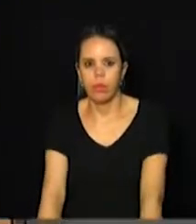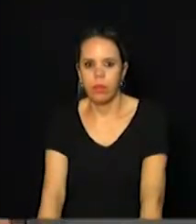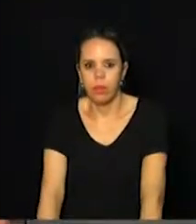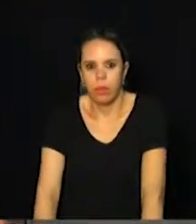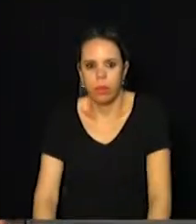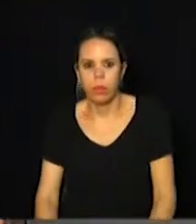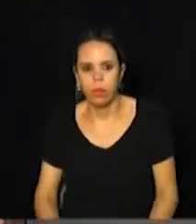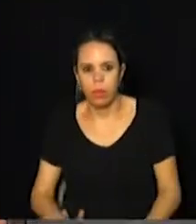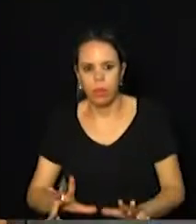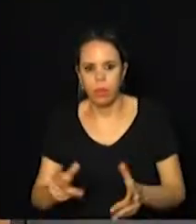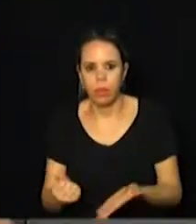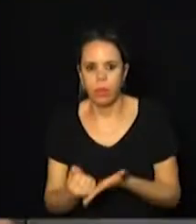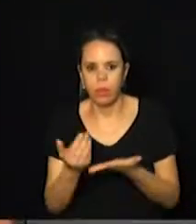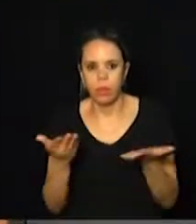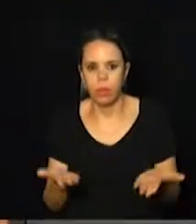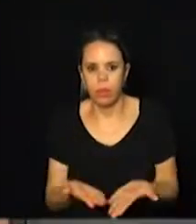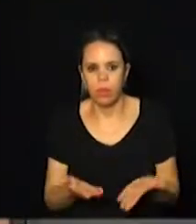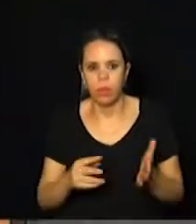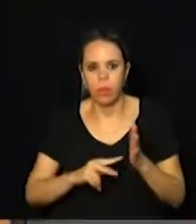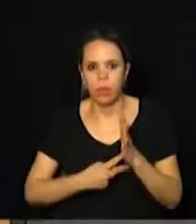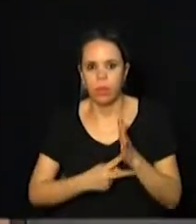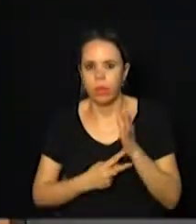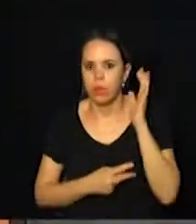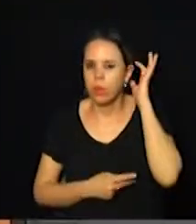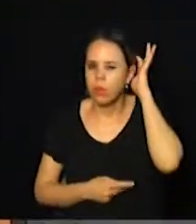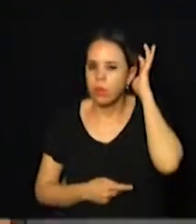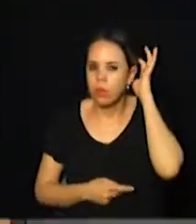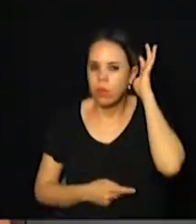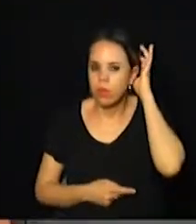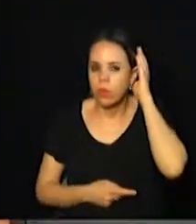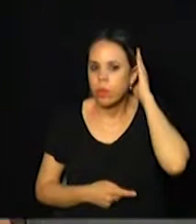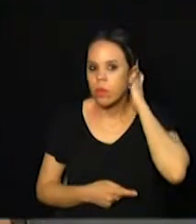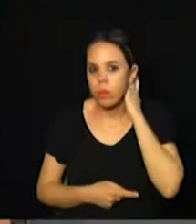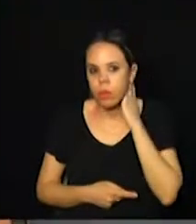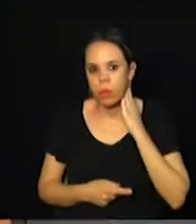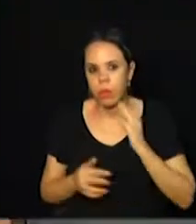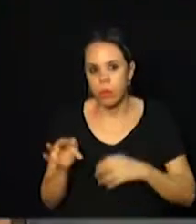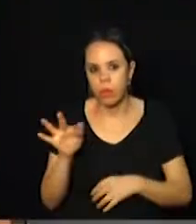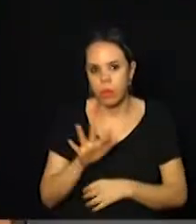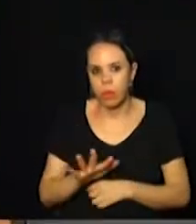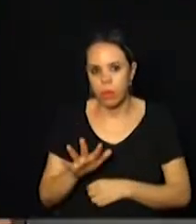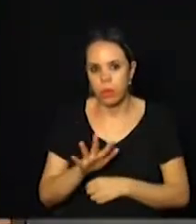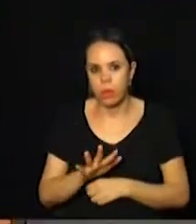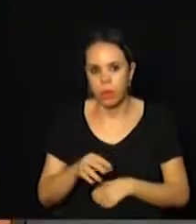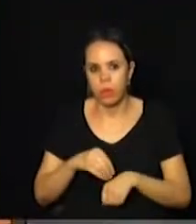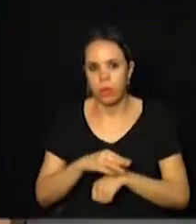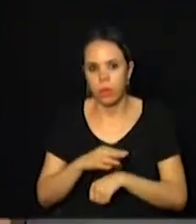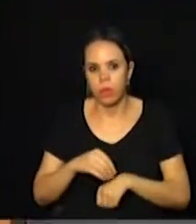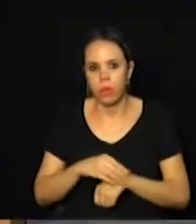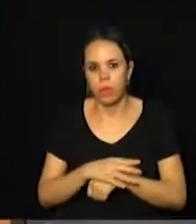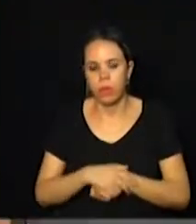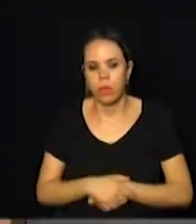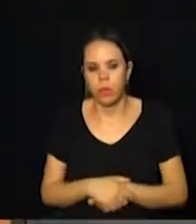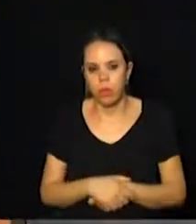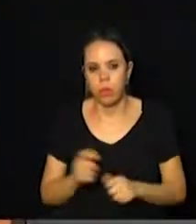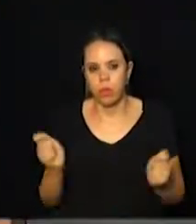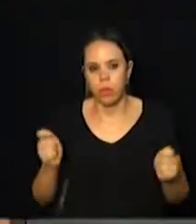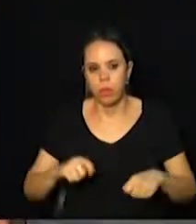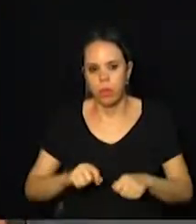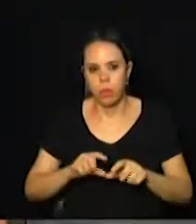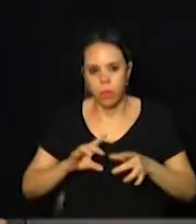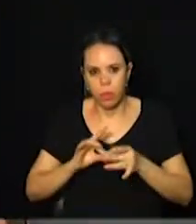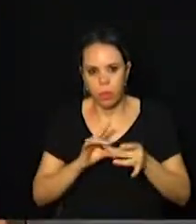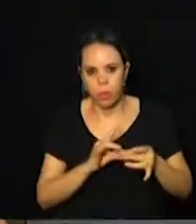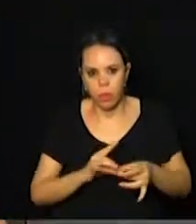toda a contribuição que o sindicato os sindicatos EA Federação trouxer vai poder